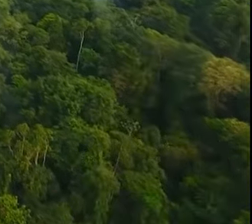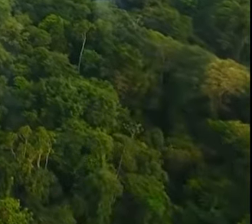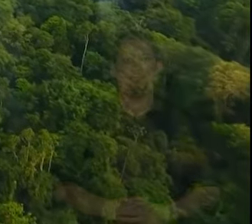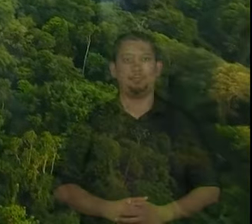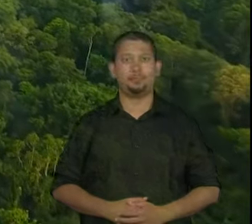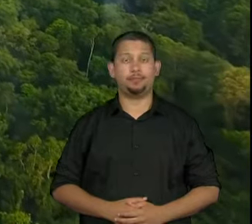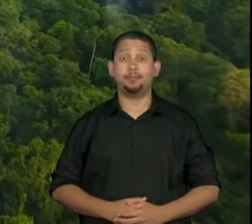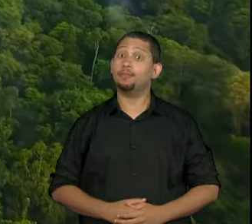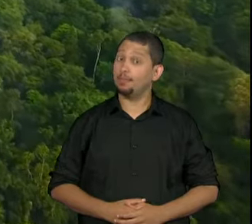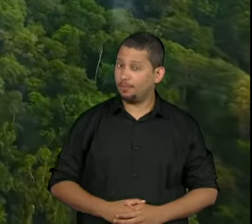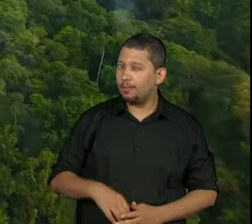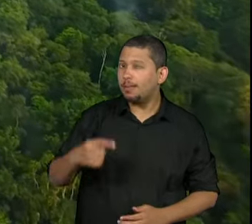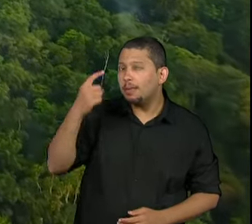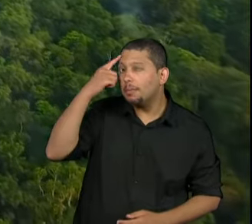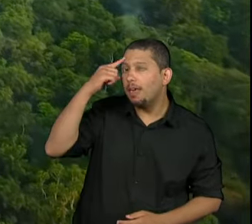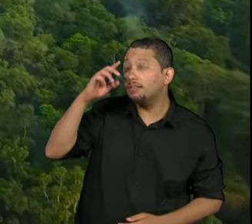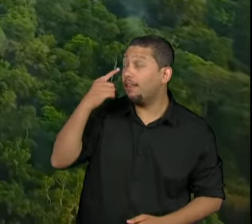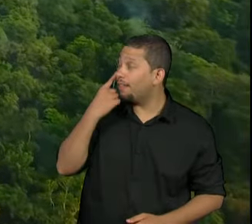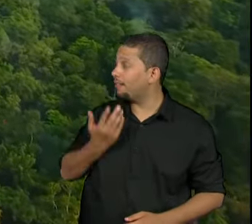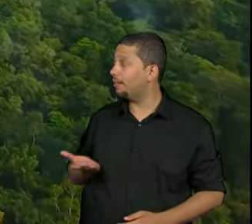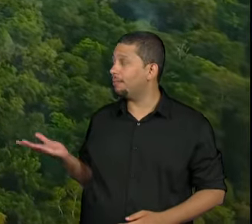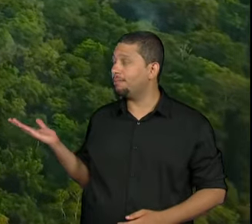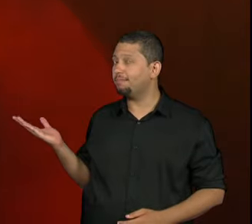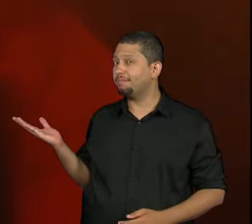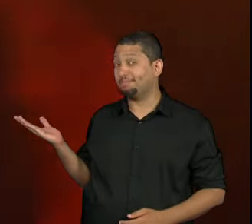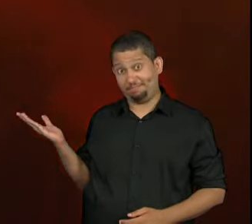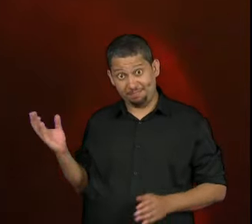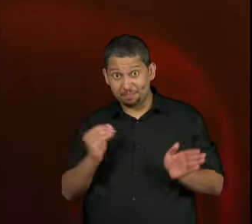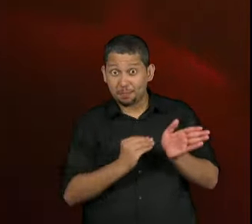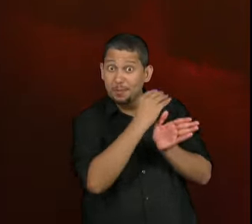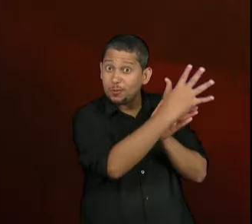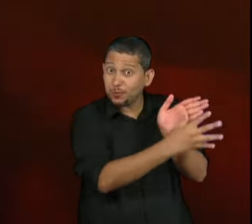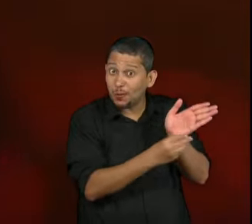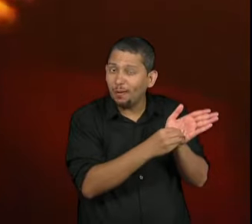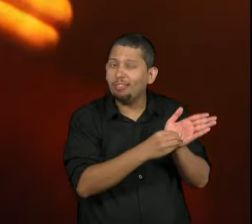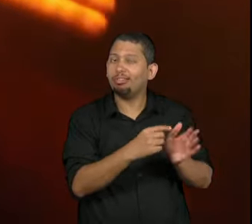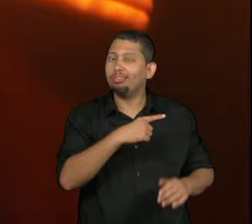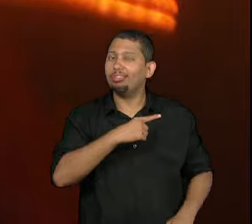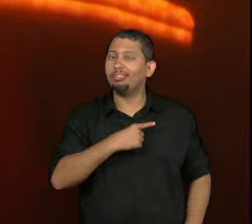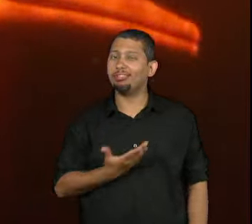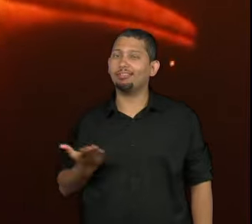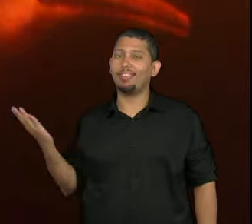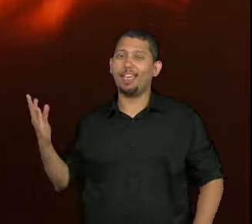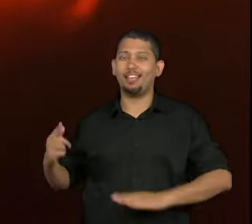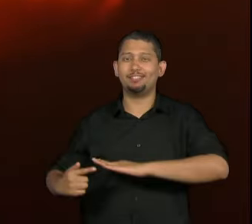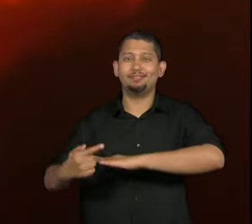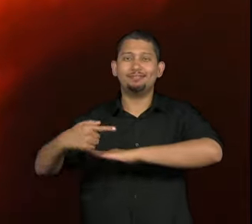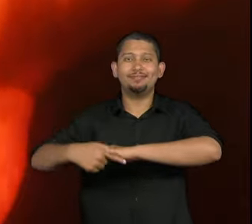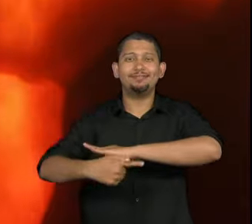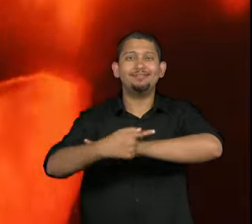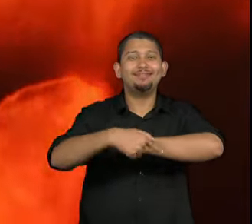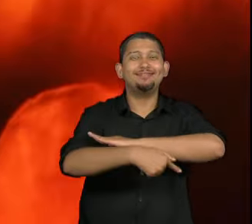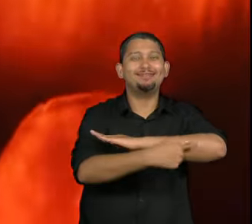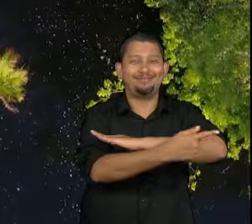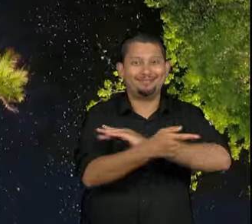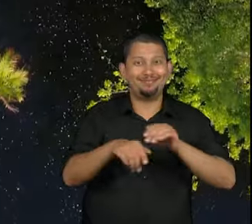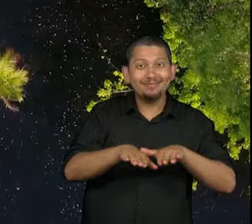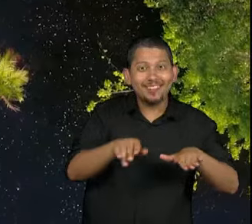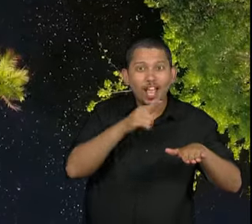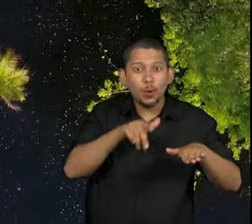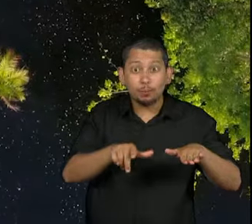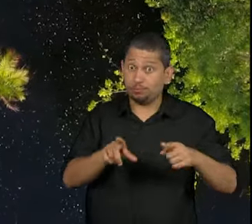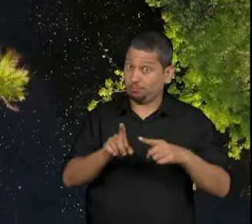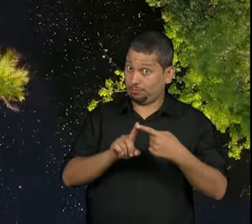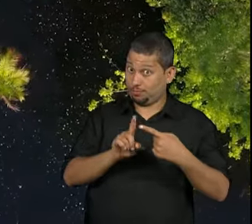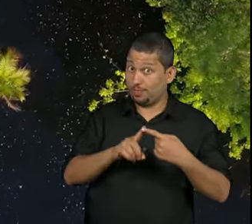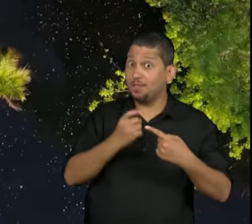É difícil pensar em Amazônia e não lembrar desses simpáticos moradores dos rios. O icônico boto vermelho,